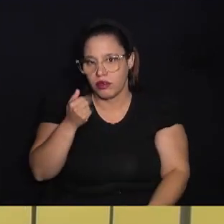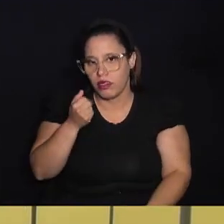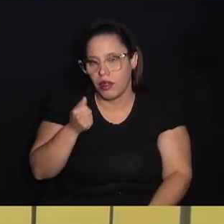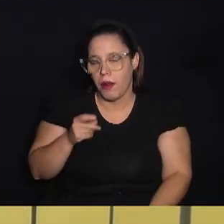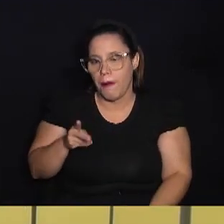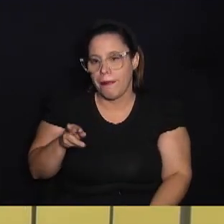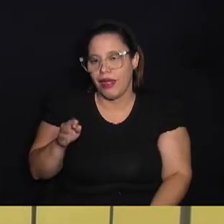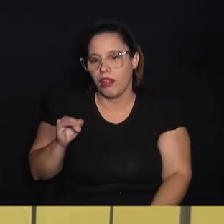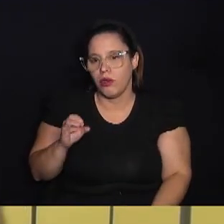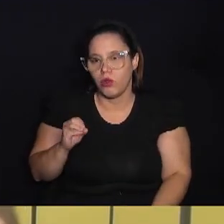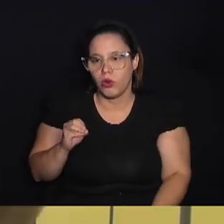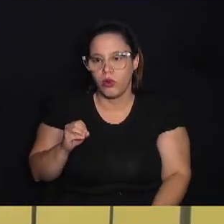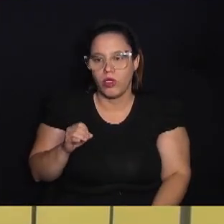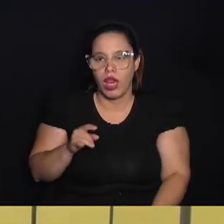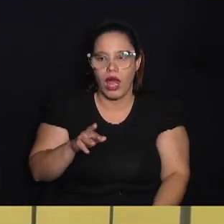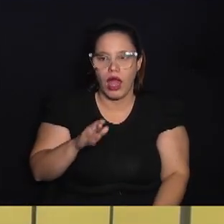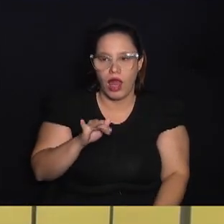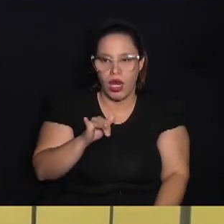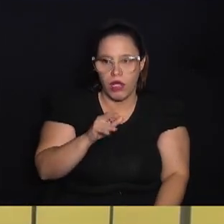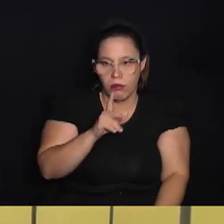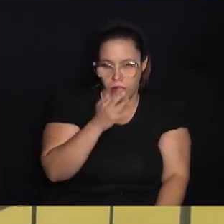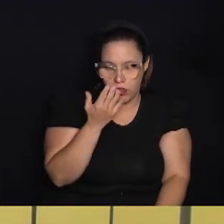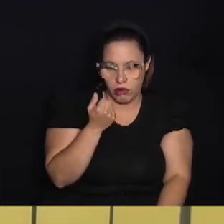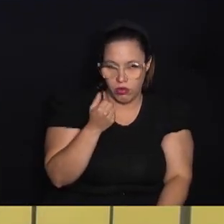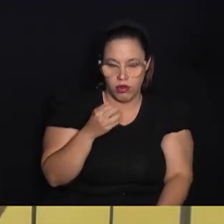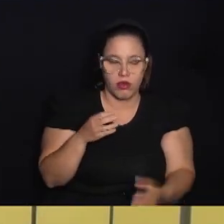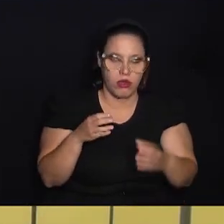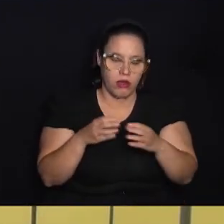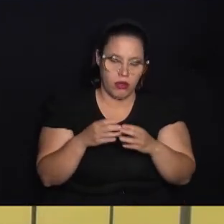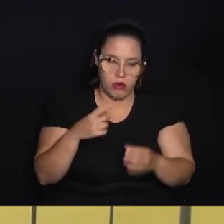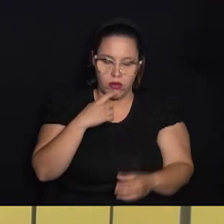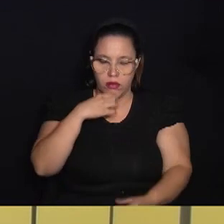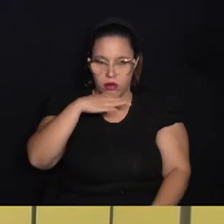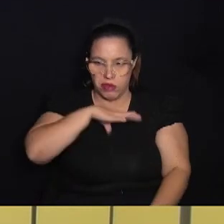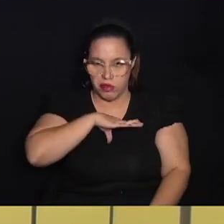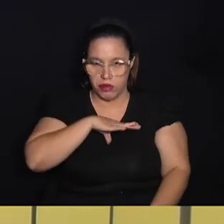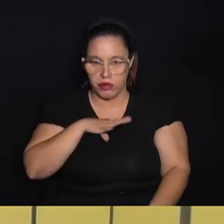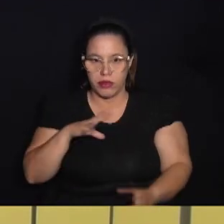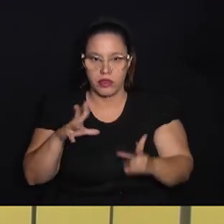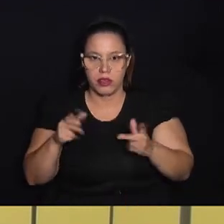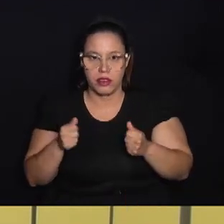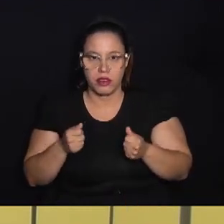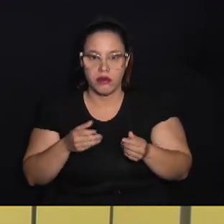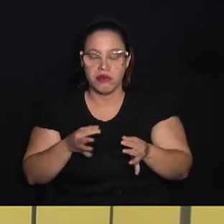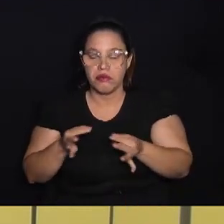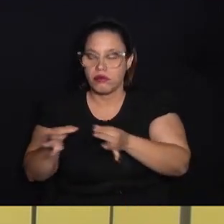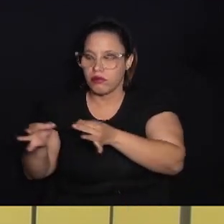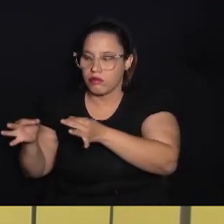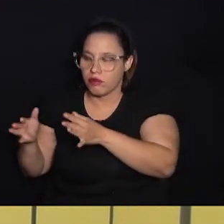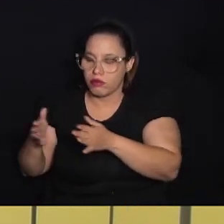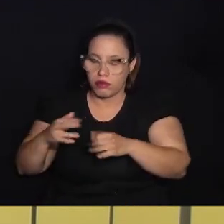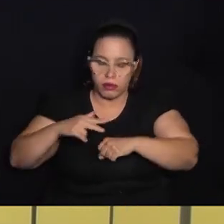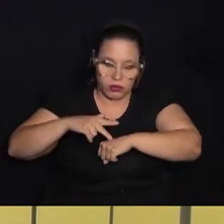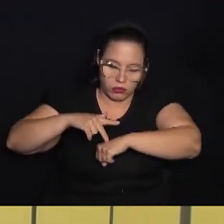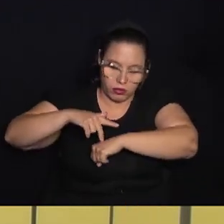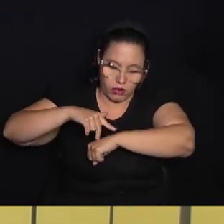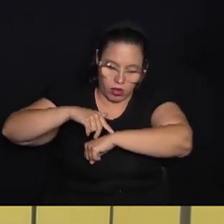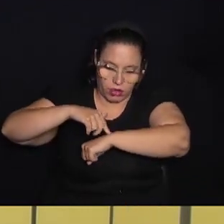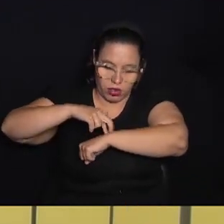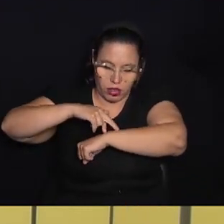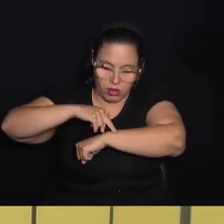alimentos da cidade então a gente tem a vontade de juntar todos esses interesses se deslocar pela cidade caminhar por lugares